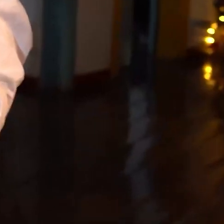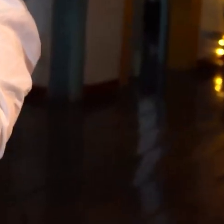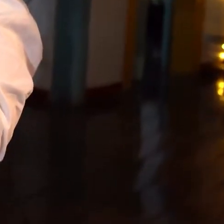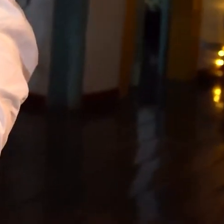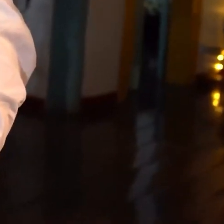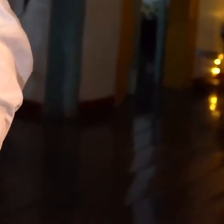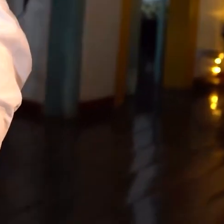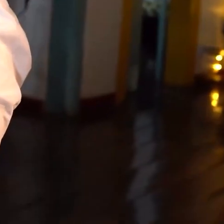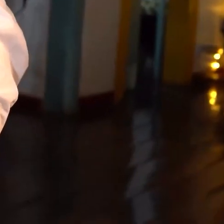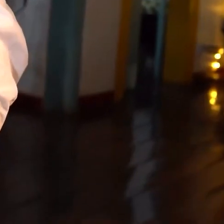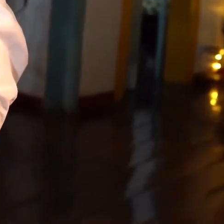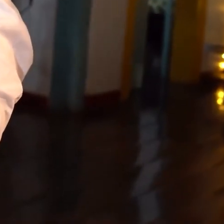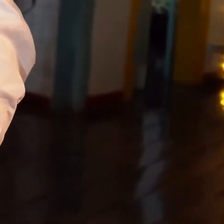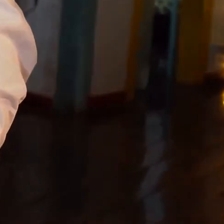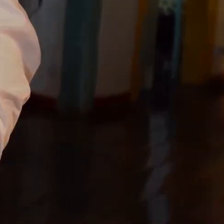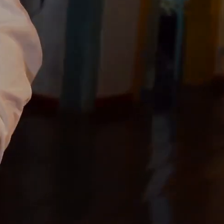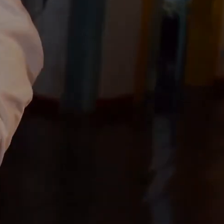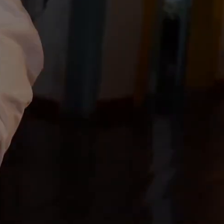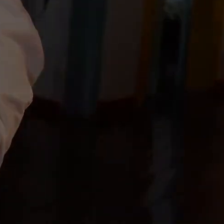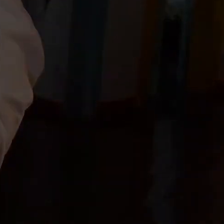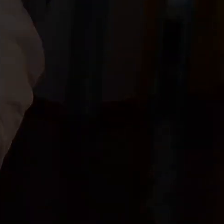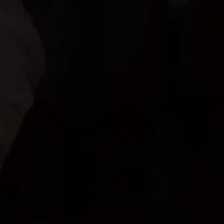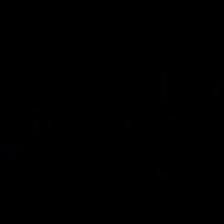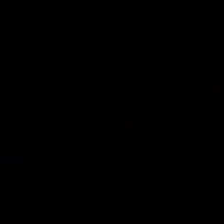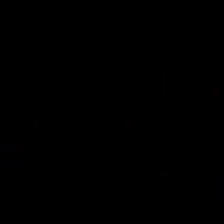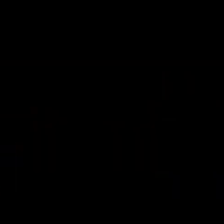Geni abraça a produtora do Sempre um Papo.